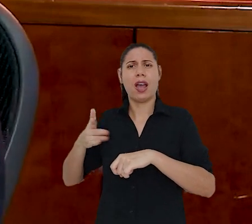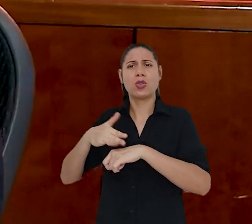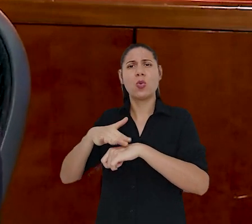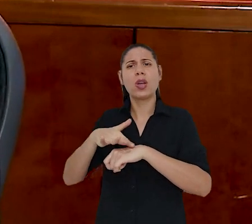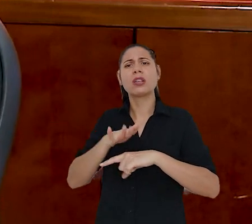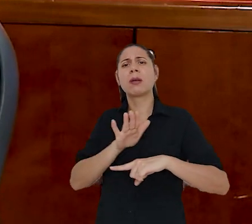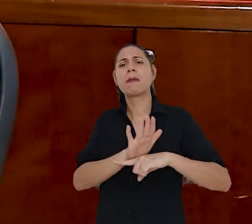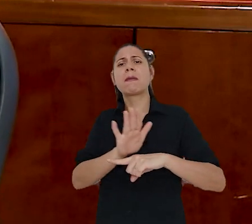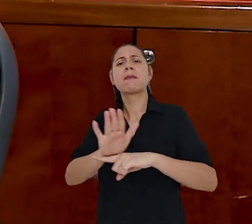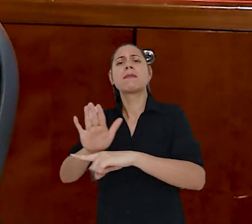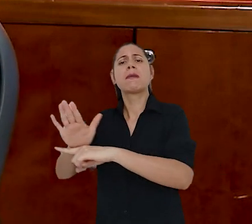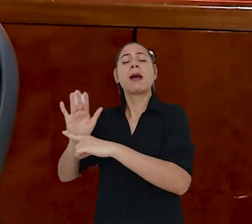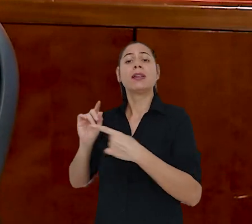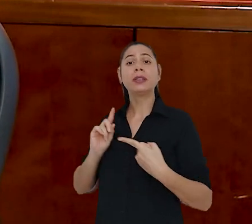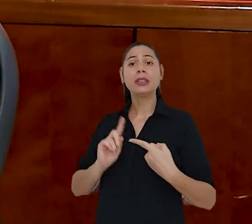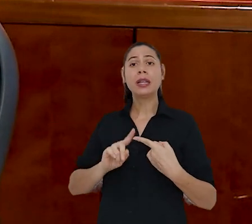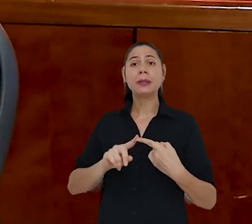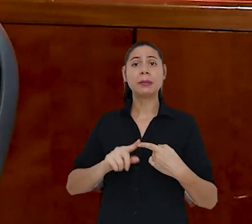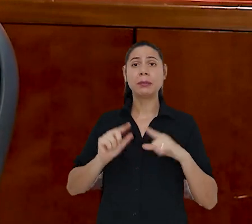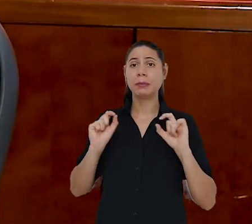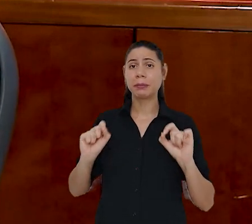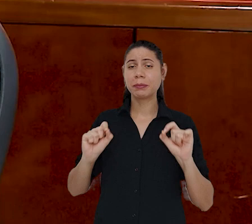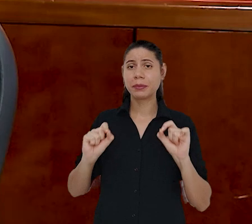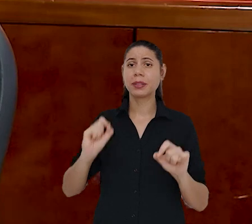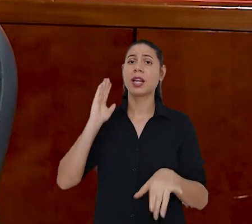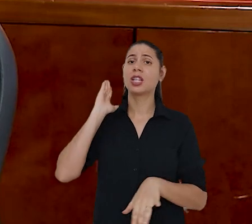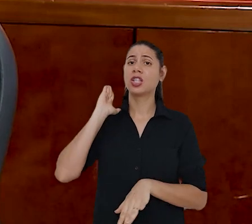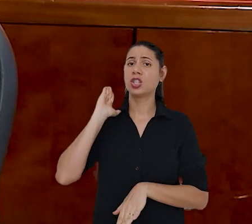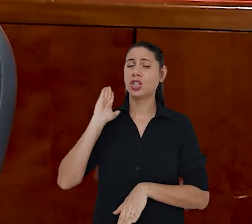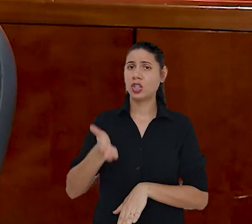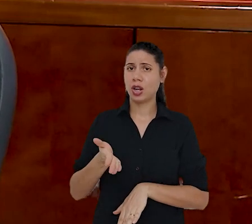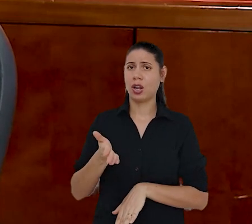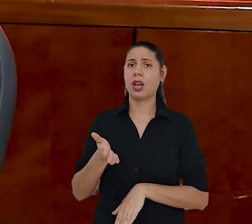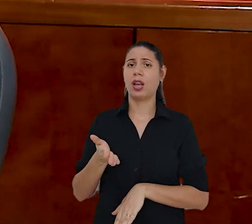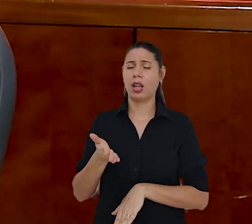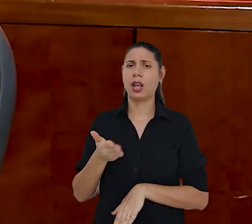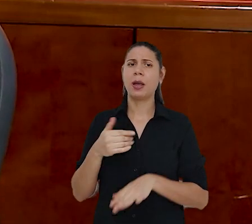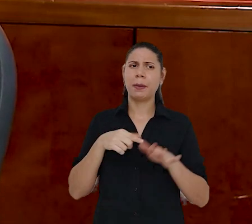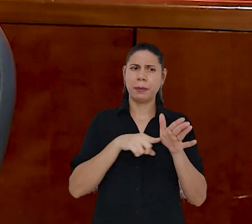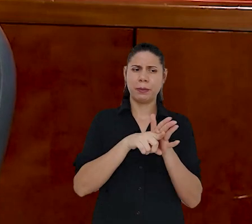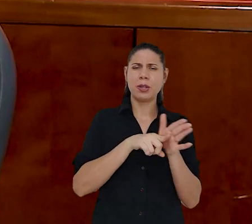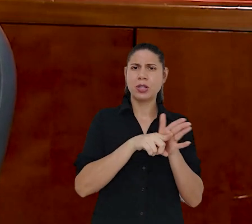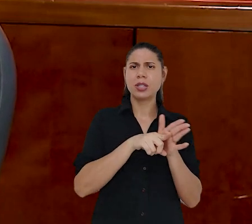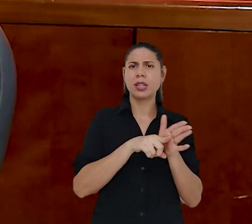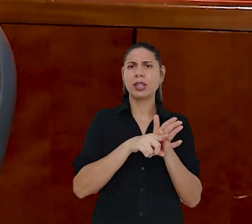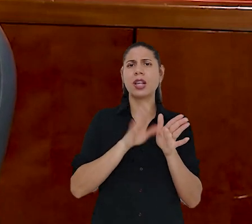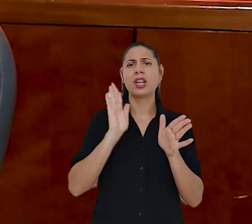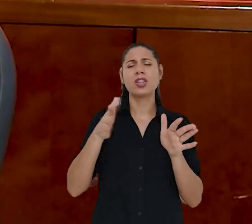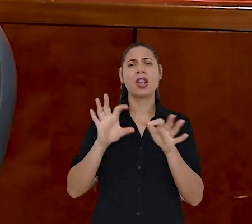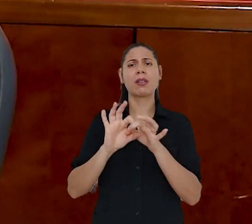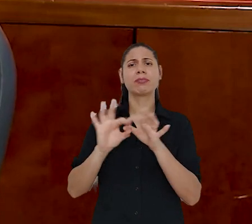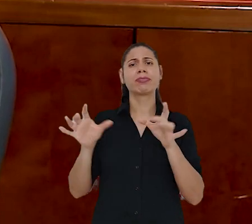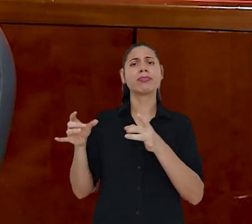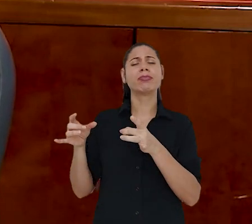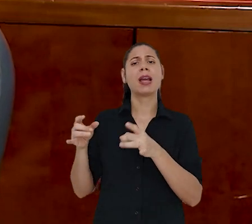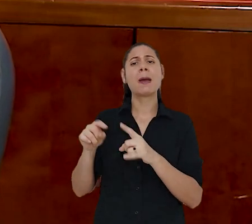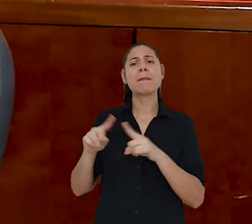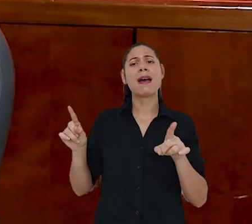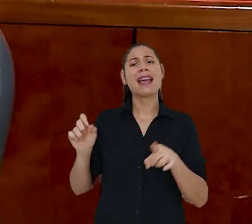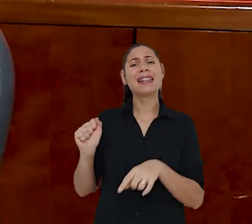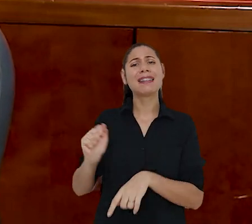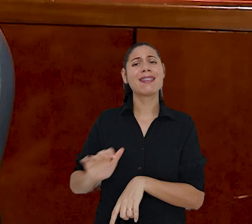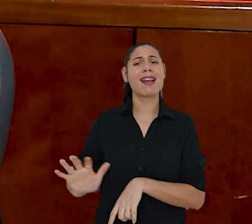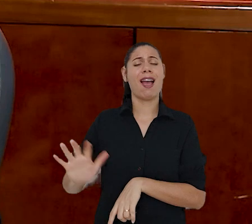doenças, e também já, além desses estudos, já há venda autorizada no Brasil, mas é muito caro. Quer